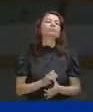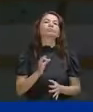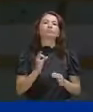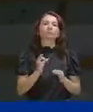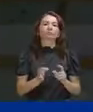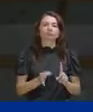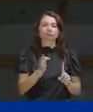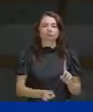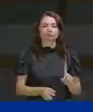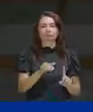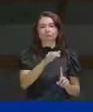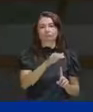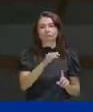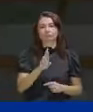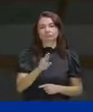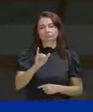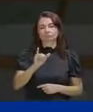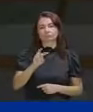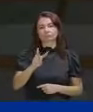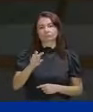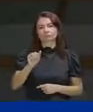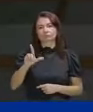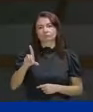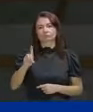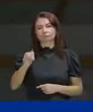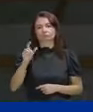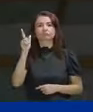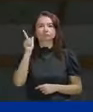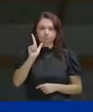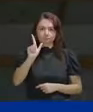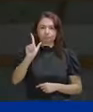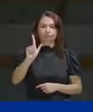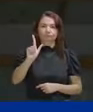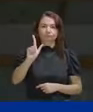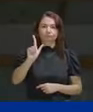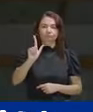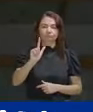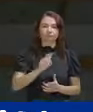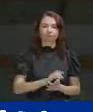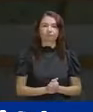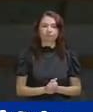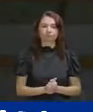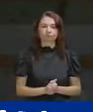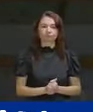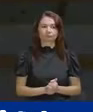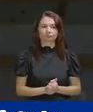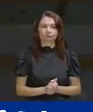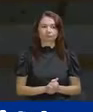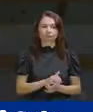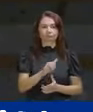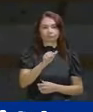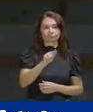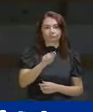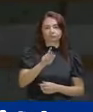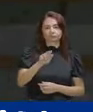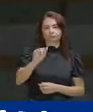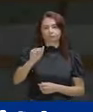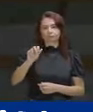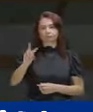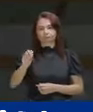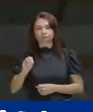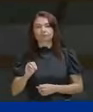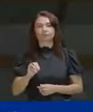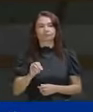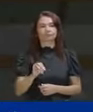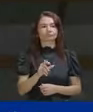desembargador Rivaldo, que venceu no agravo do Ministério Público, e de outros relatores aqui